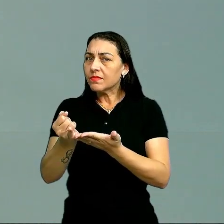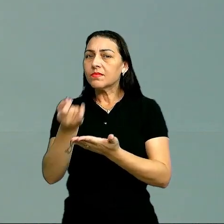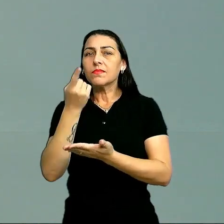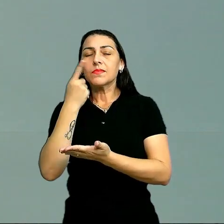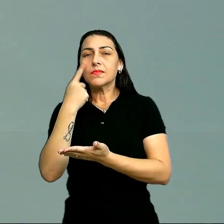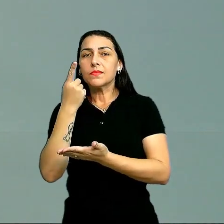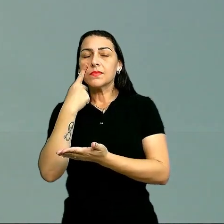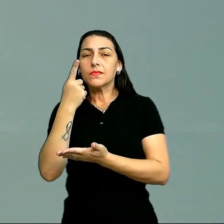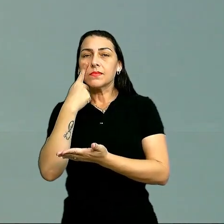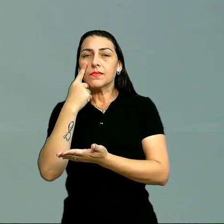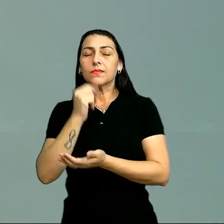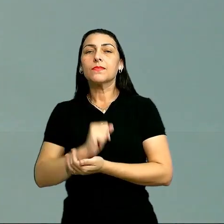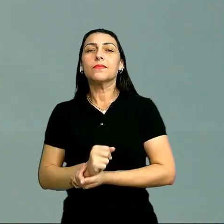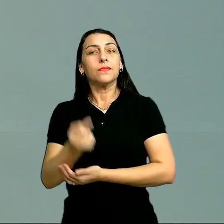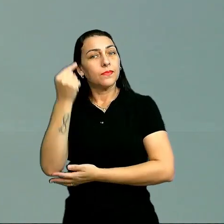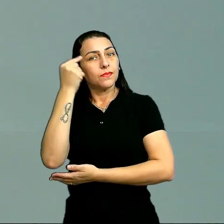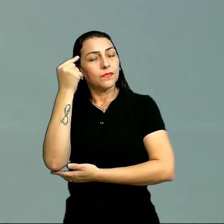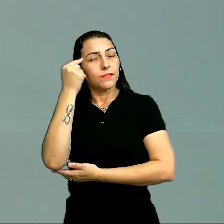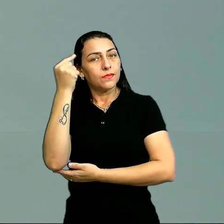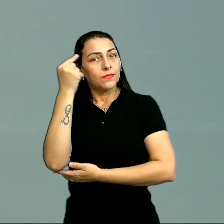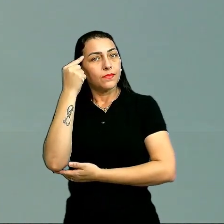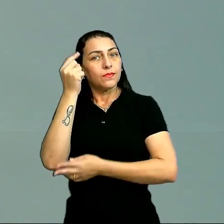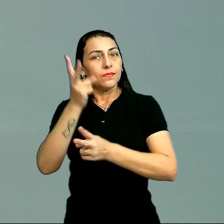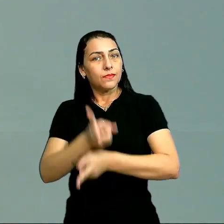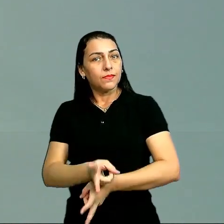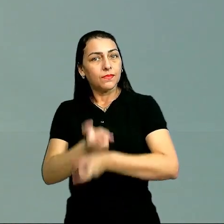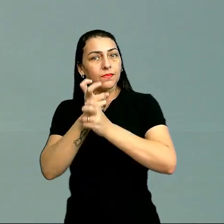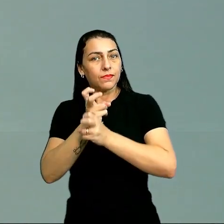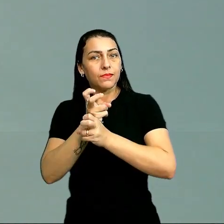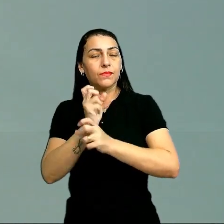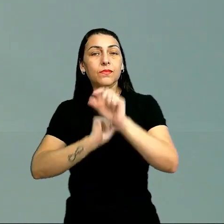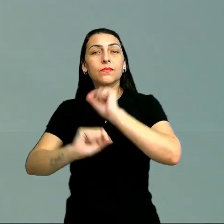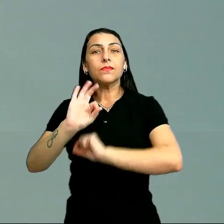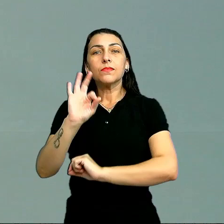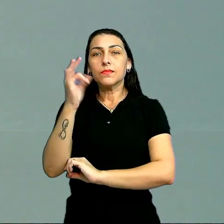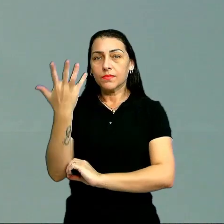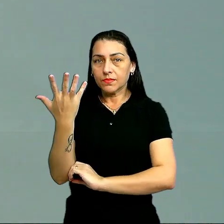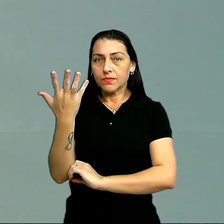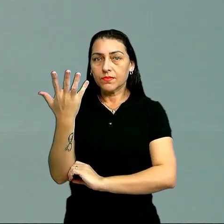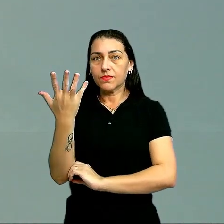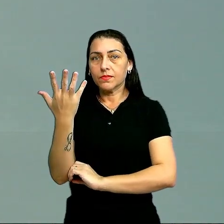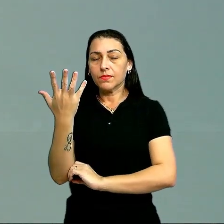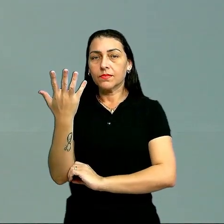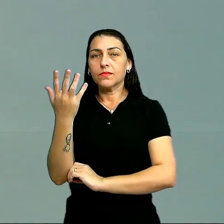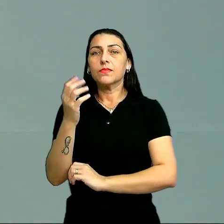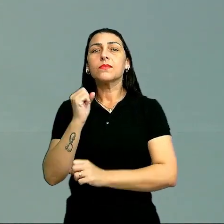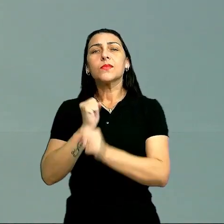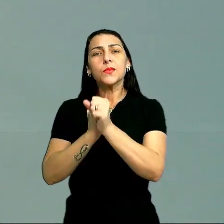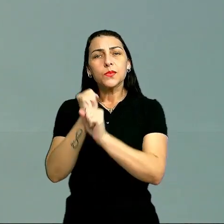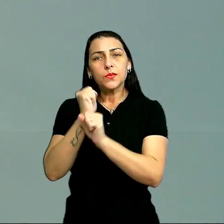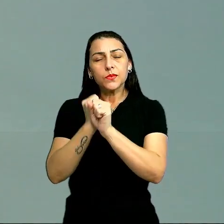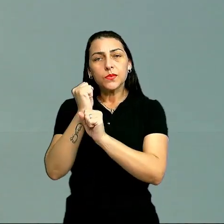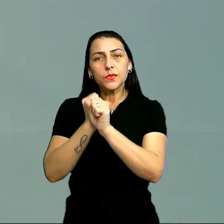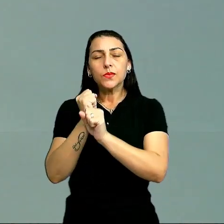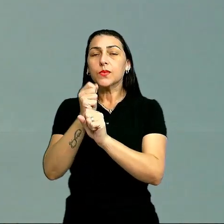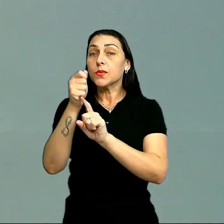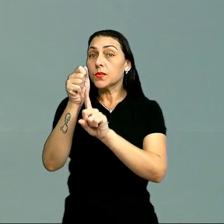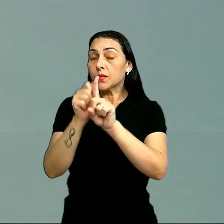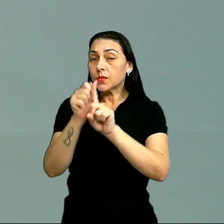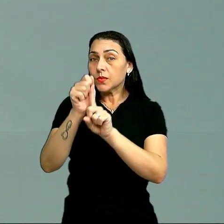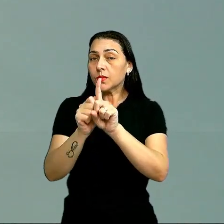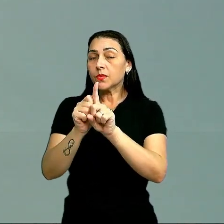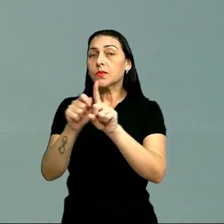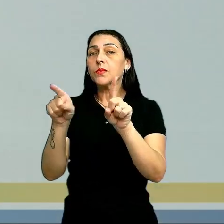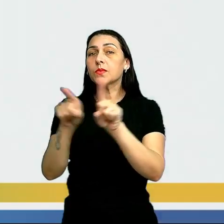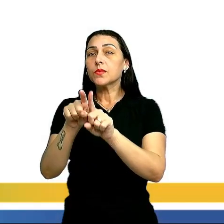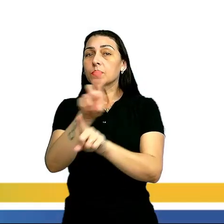Fiquem aí raciocinando, observando os últimos fatos que têm acontecido nos últimos anos, nos últimos meses e